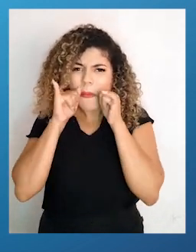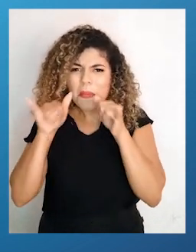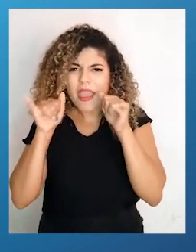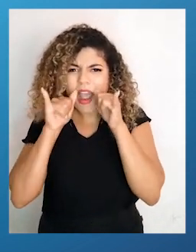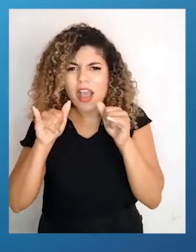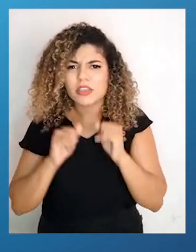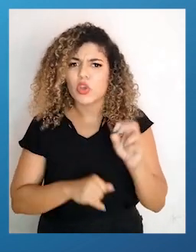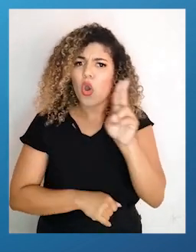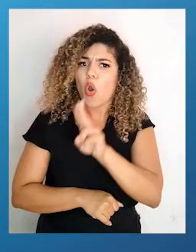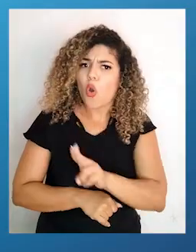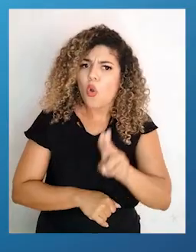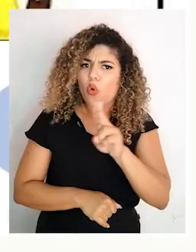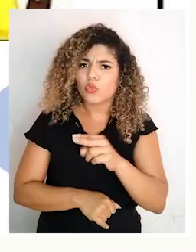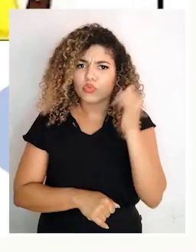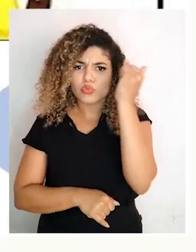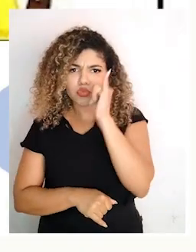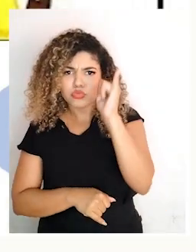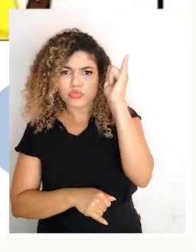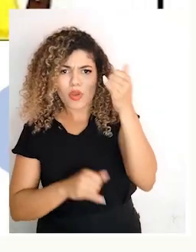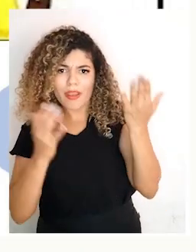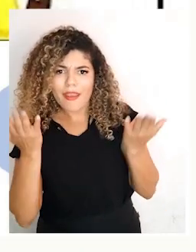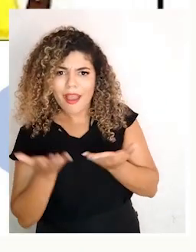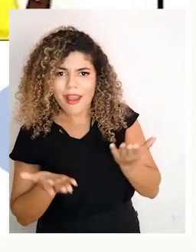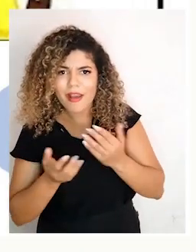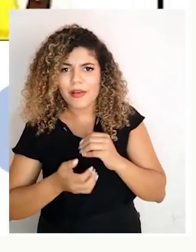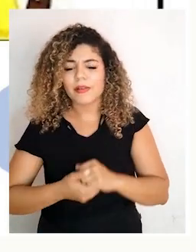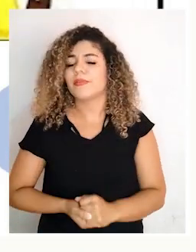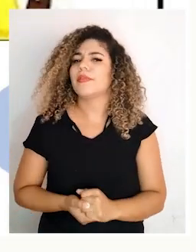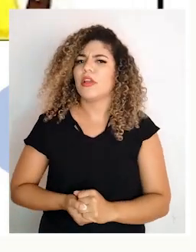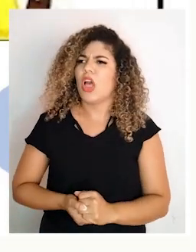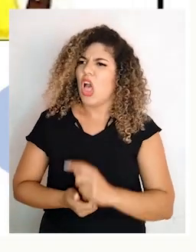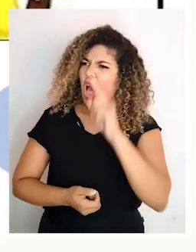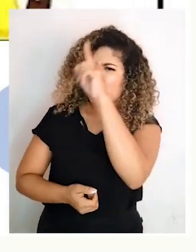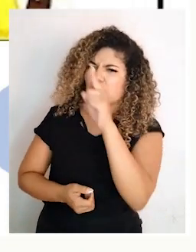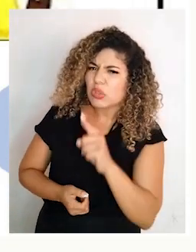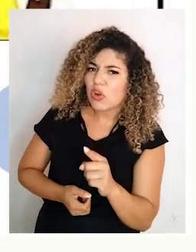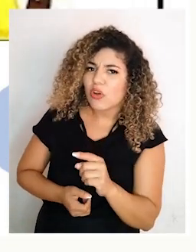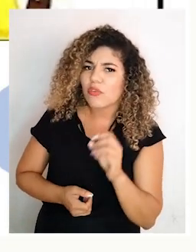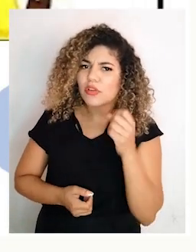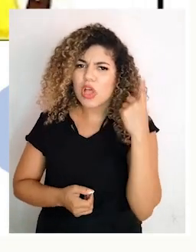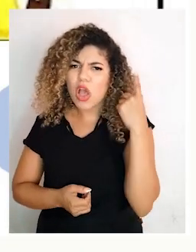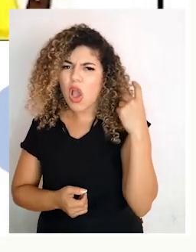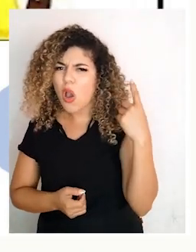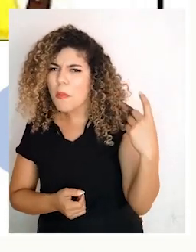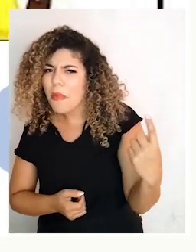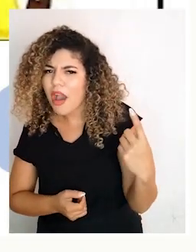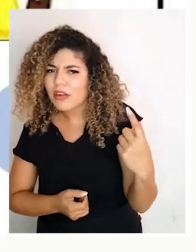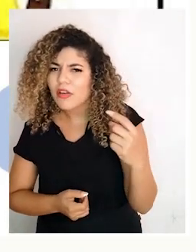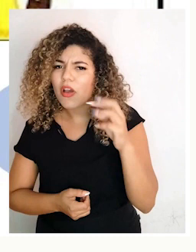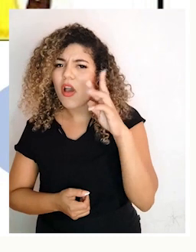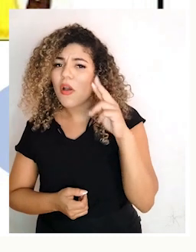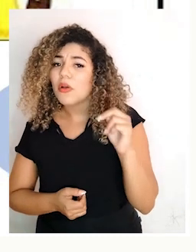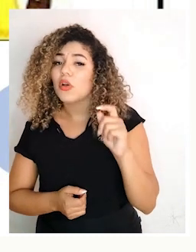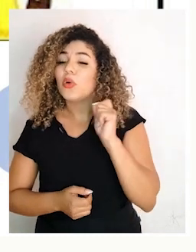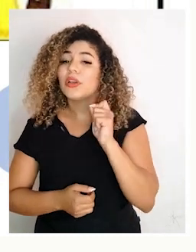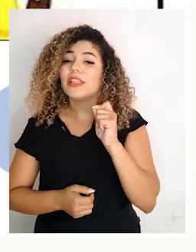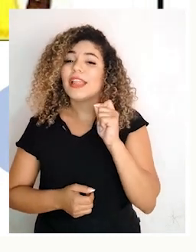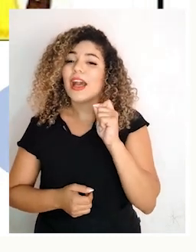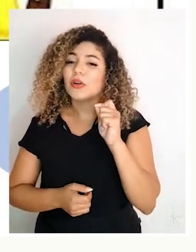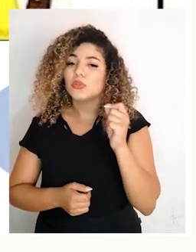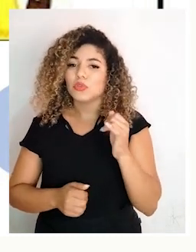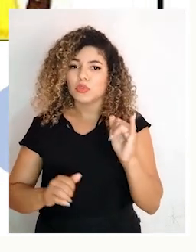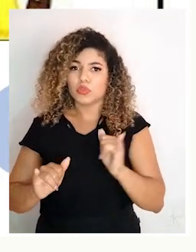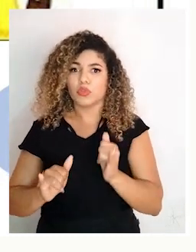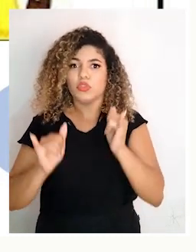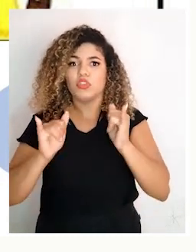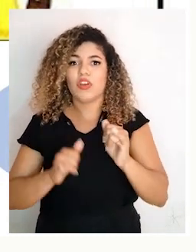use o choque do trovão agora. Trovão é apenas um barulho. O que dá o choque é o raio. Pare